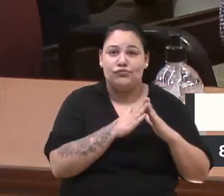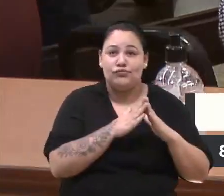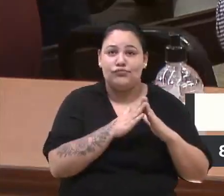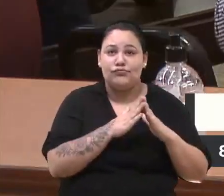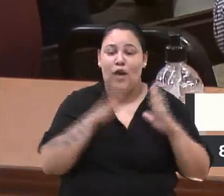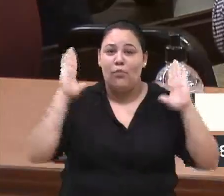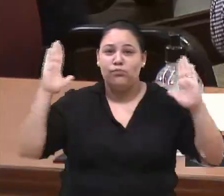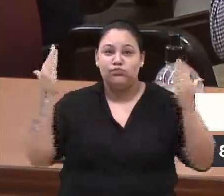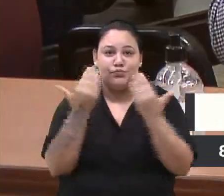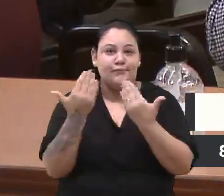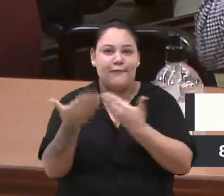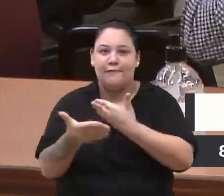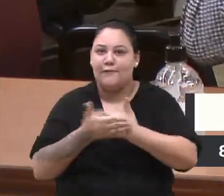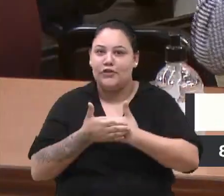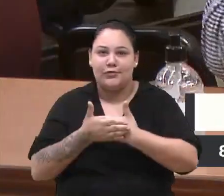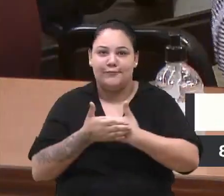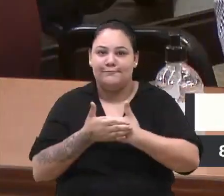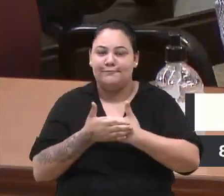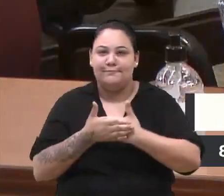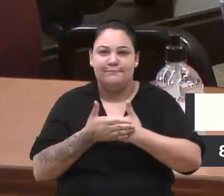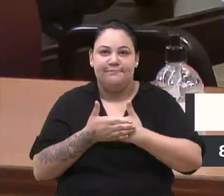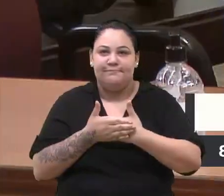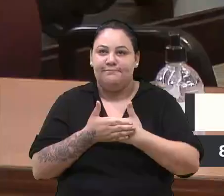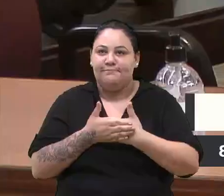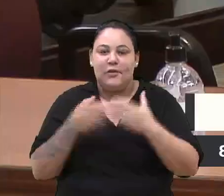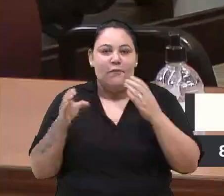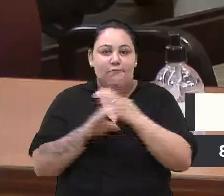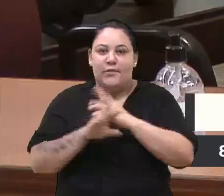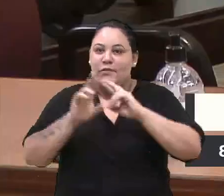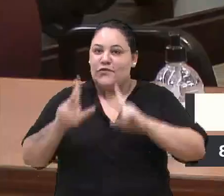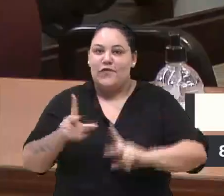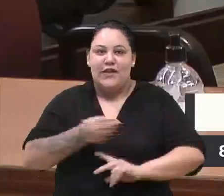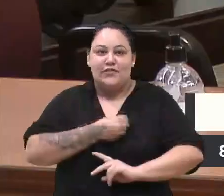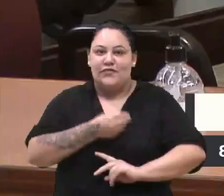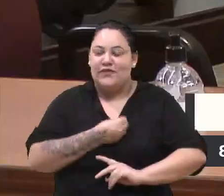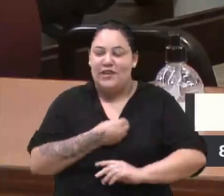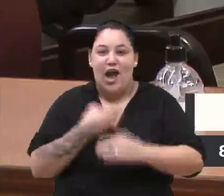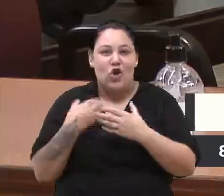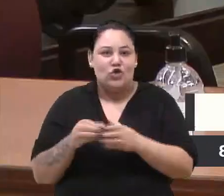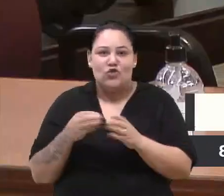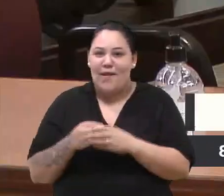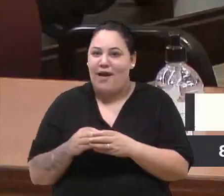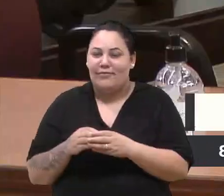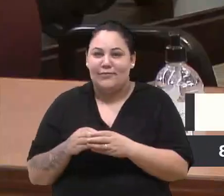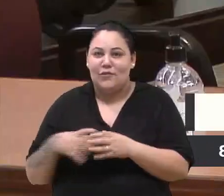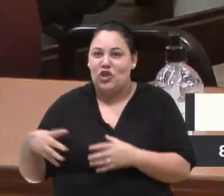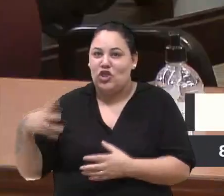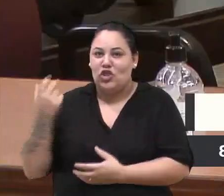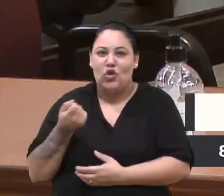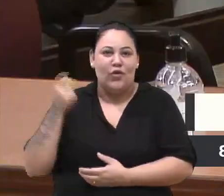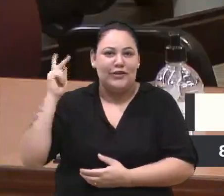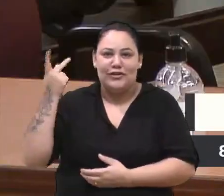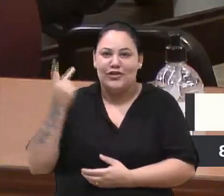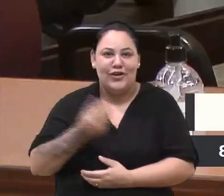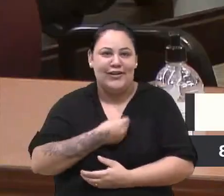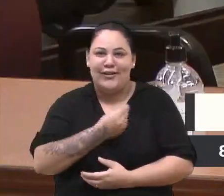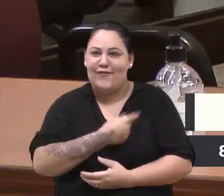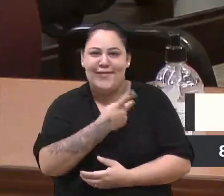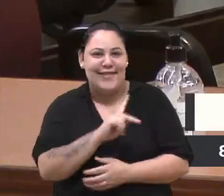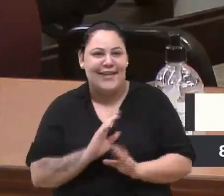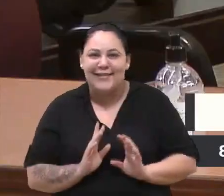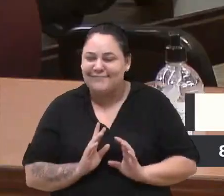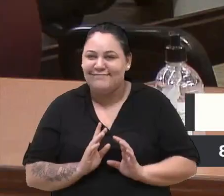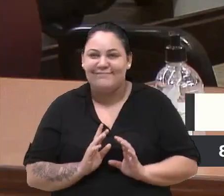Ele foge da vida da vereador D'Ambrosio, daquilo que foi a história da vida dele. Então, o nosso